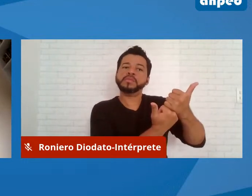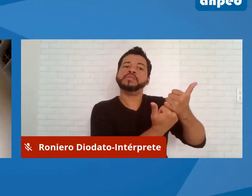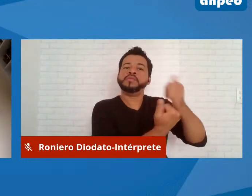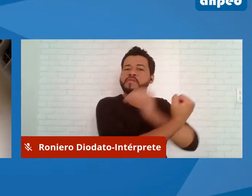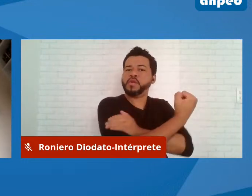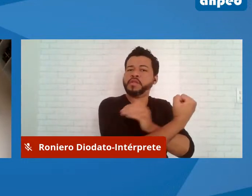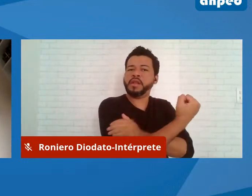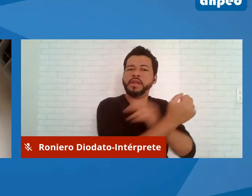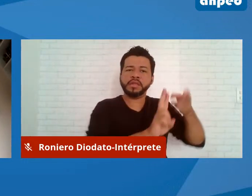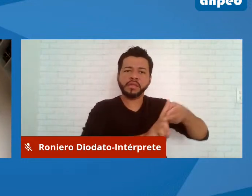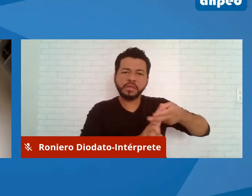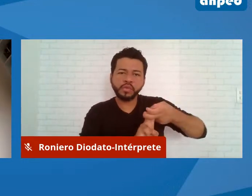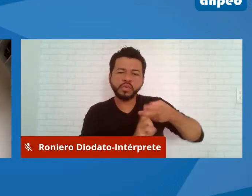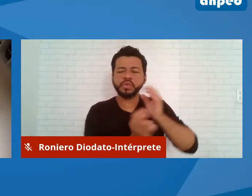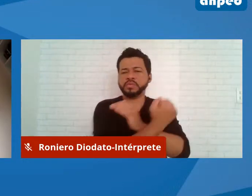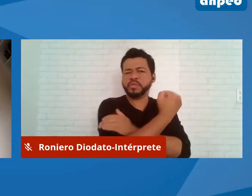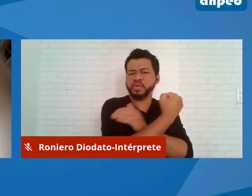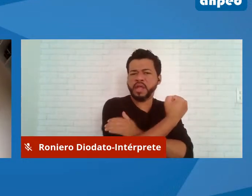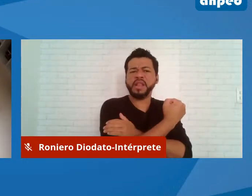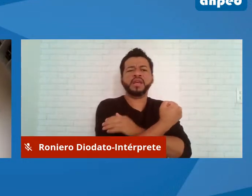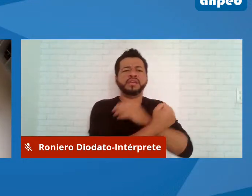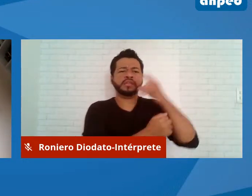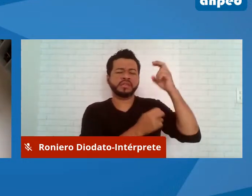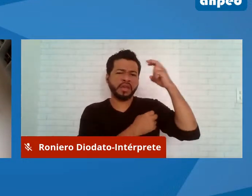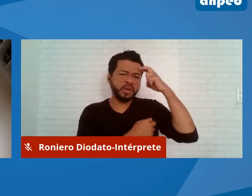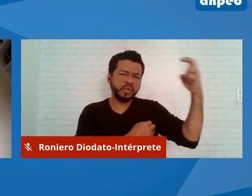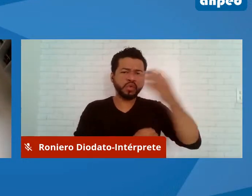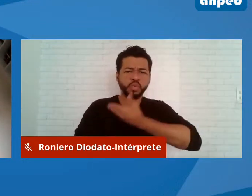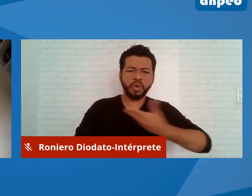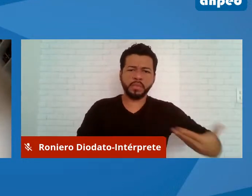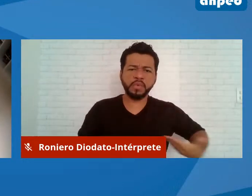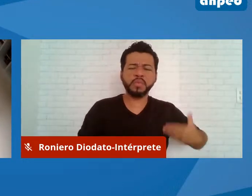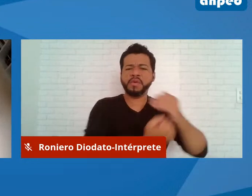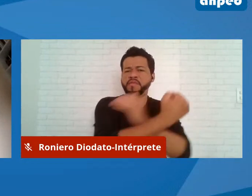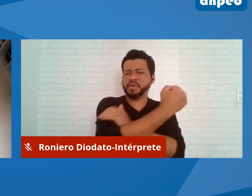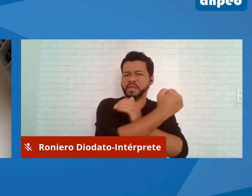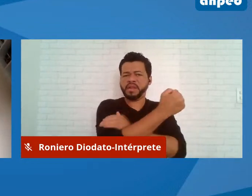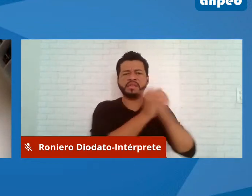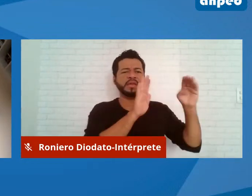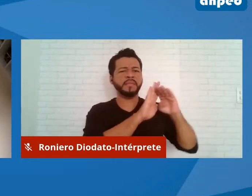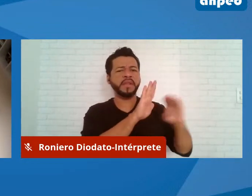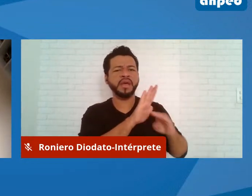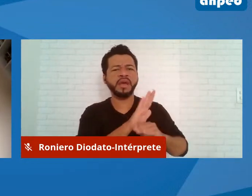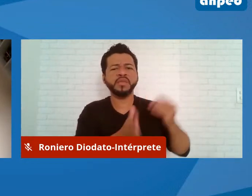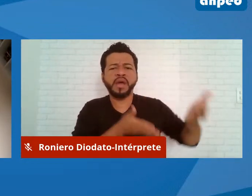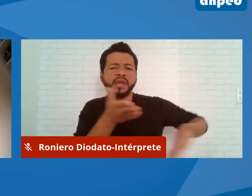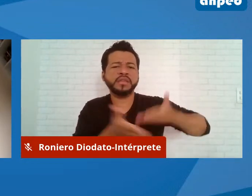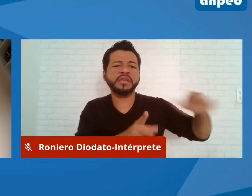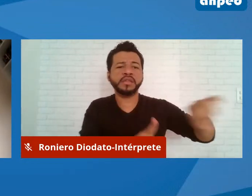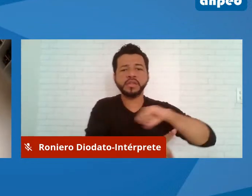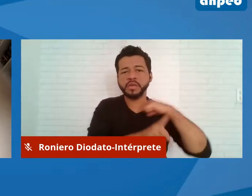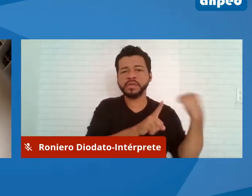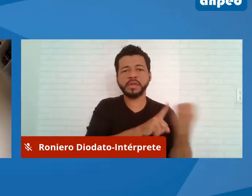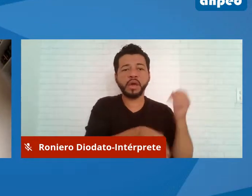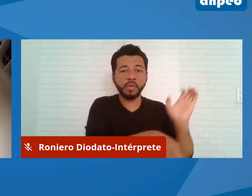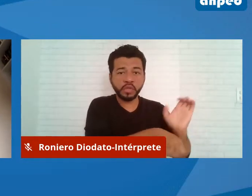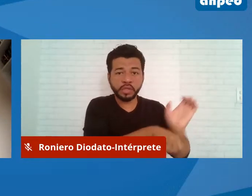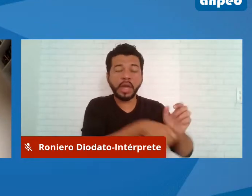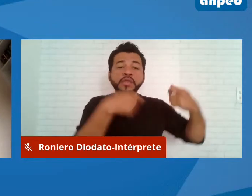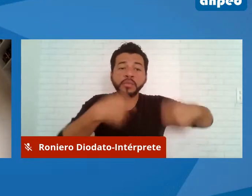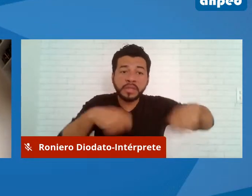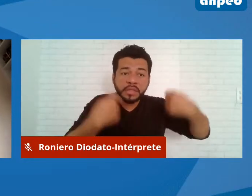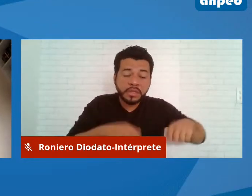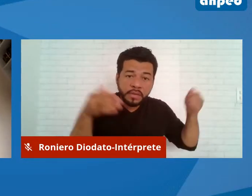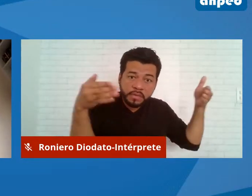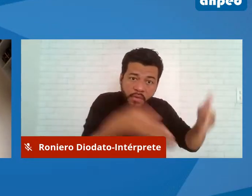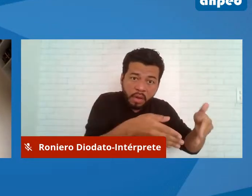cultura pública, fortaleça os planos de assistência social, que são quem atende a massa da população. É esse o Estado que a